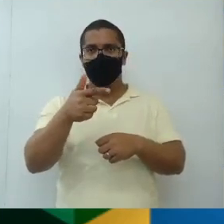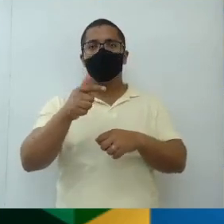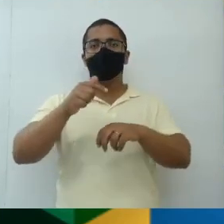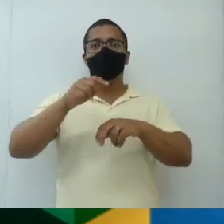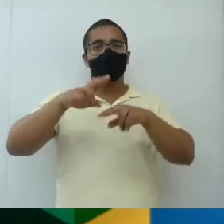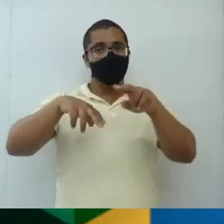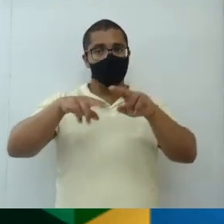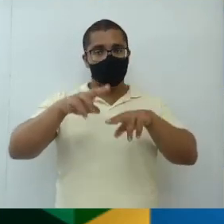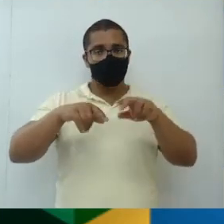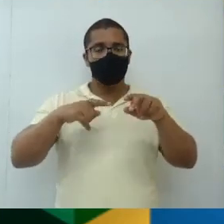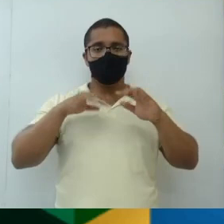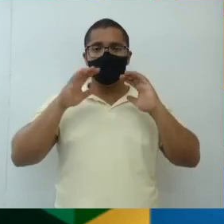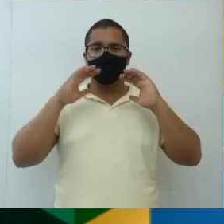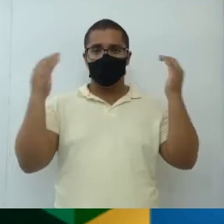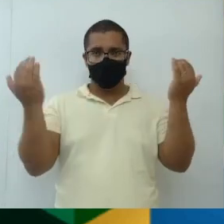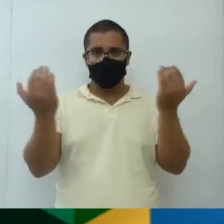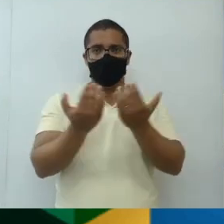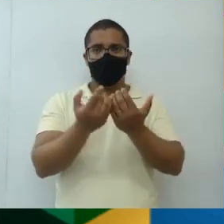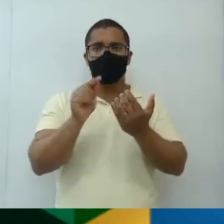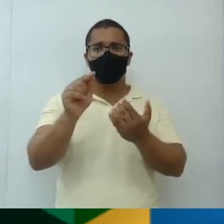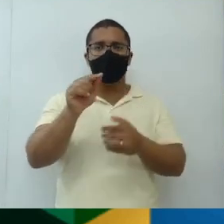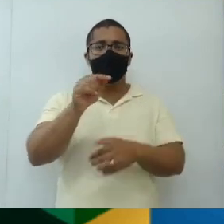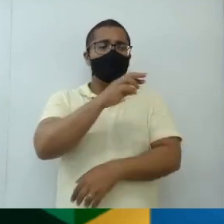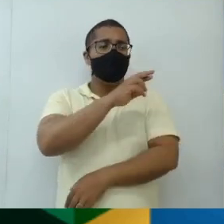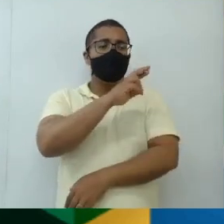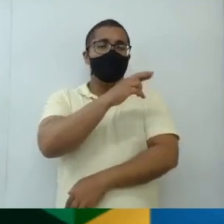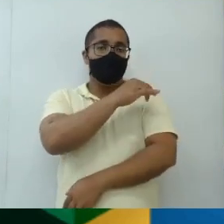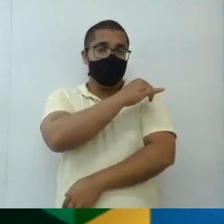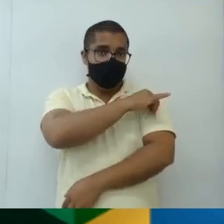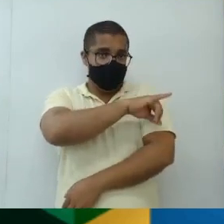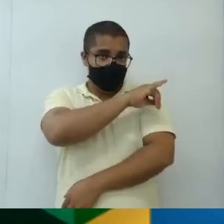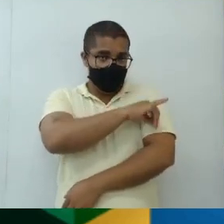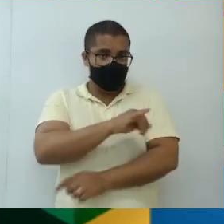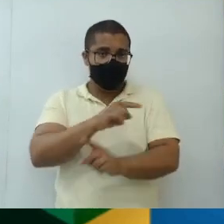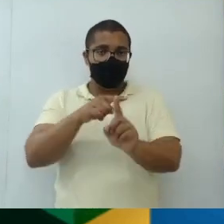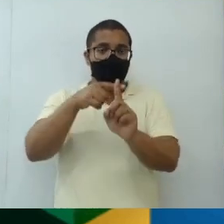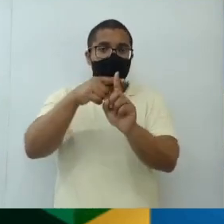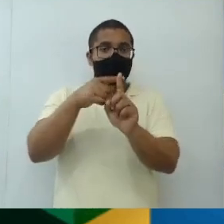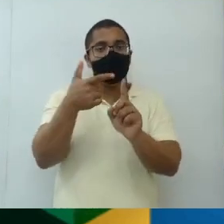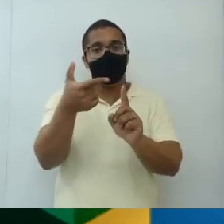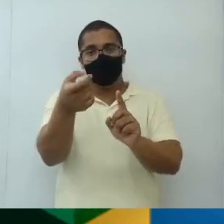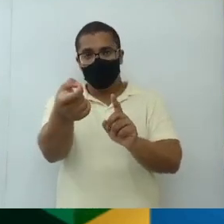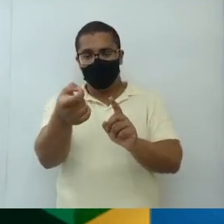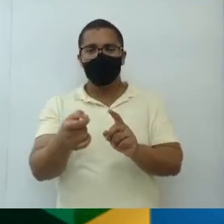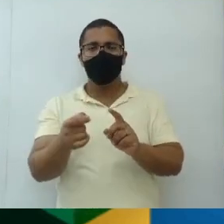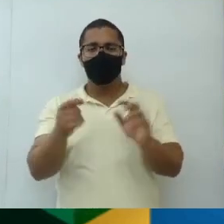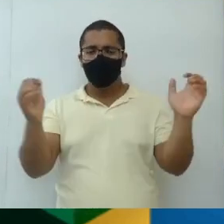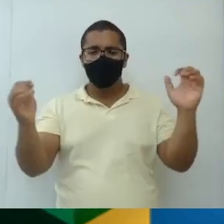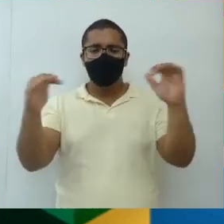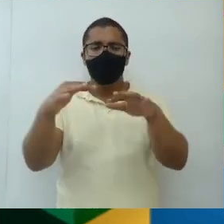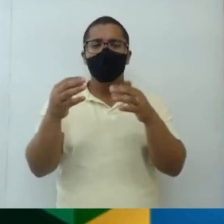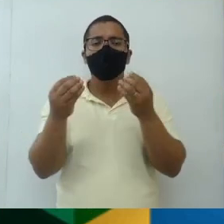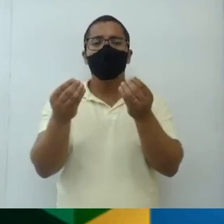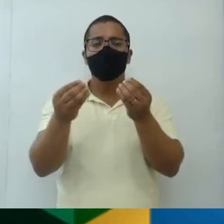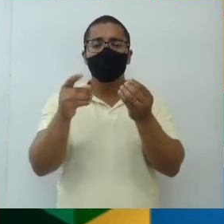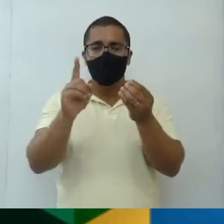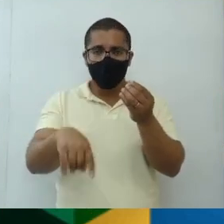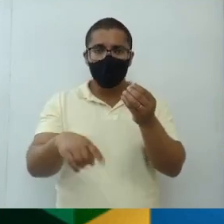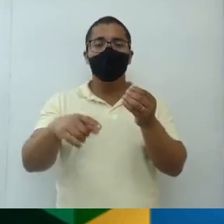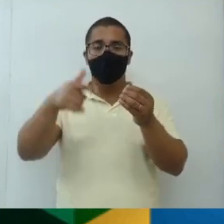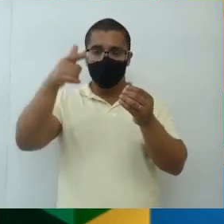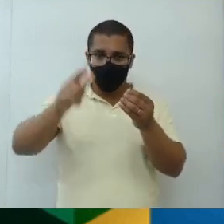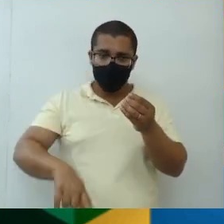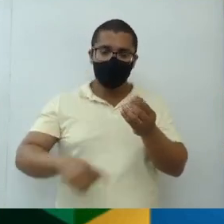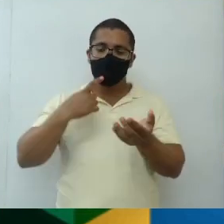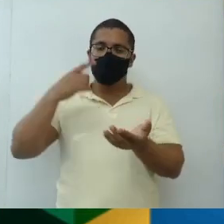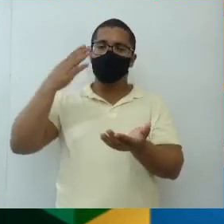sustentável a Rio + 20 o objetivo desse encontro foi a renovação do compromisso